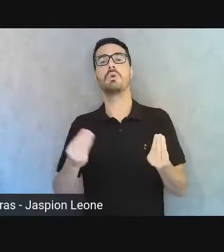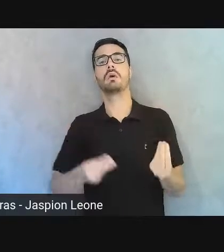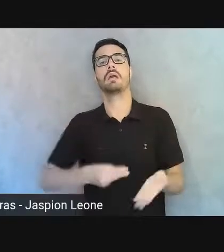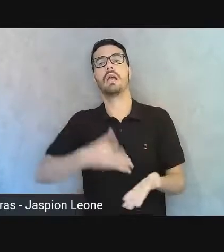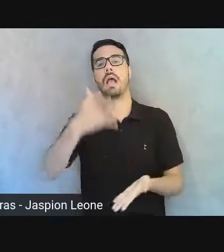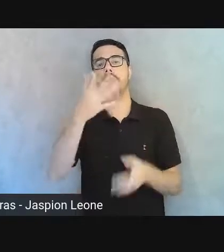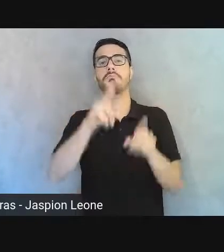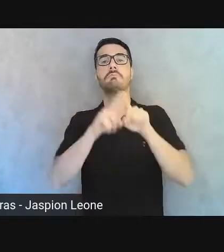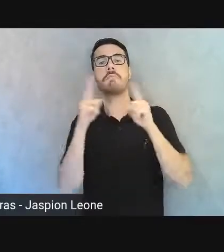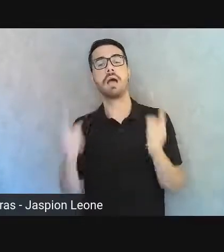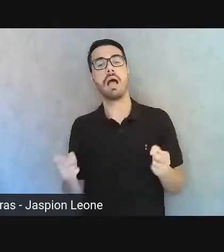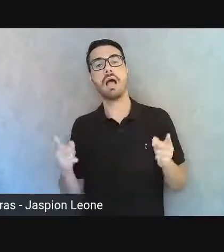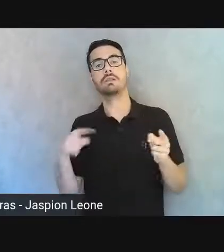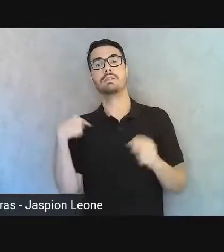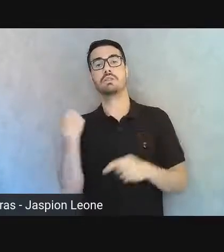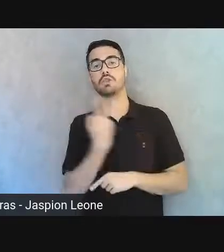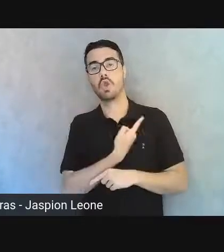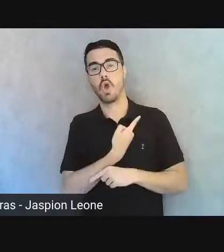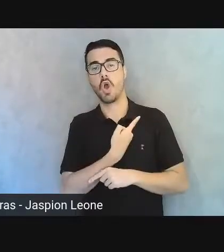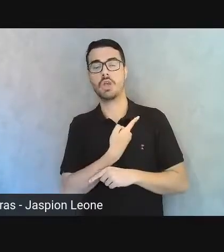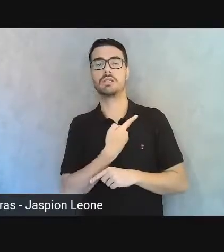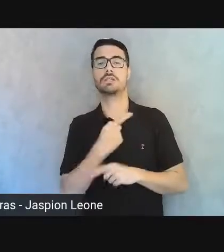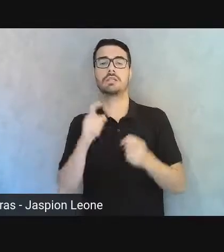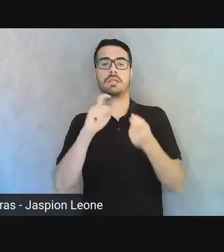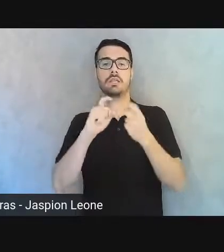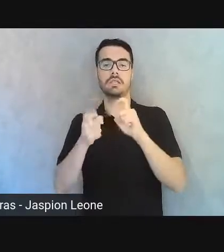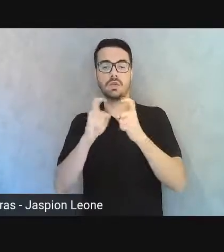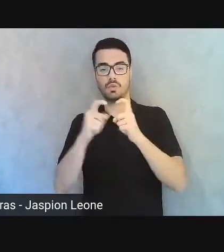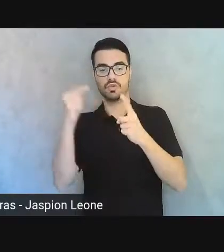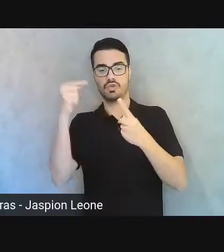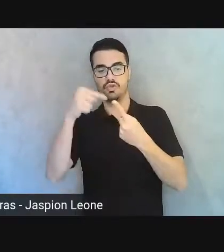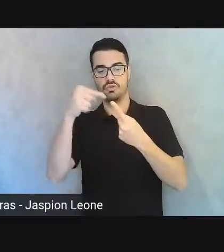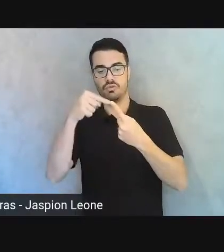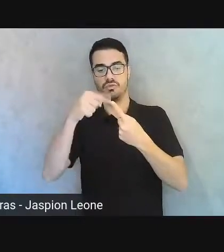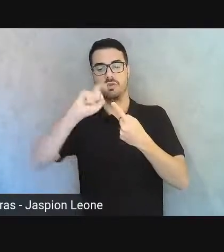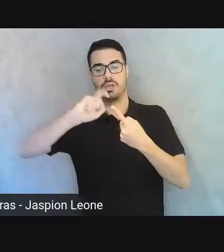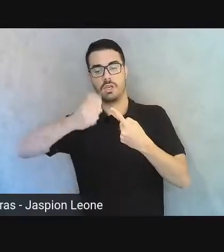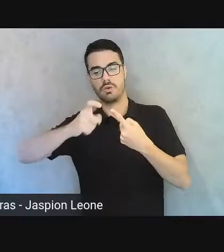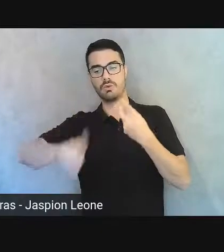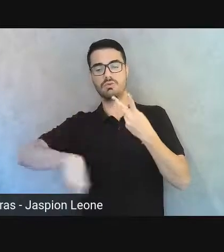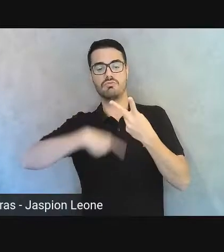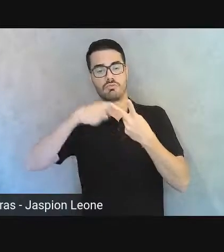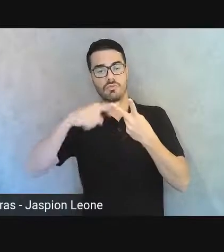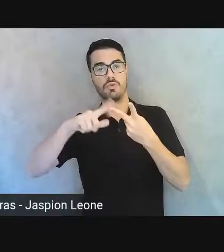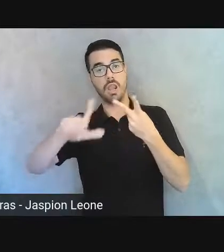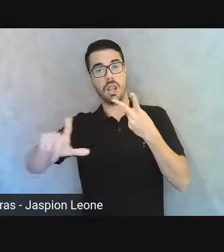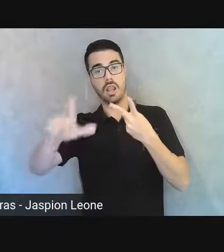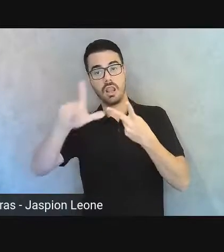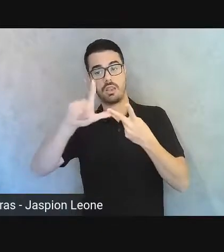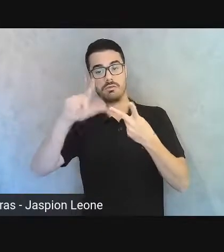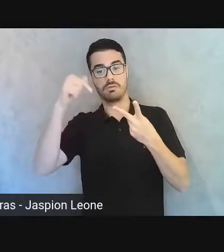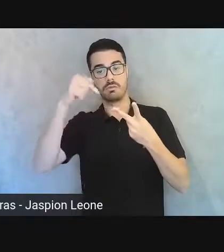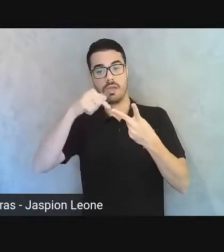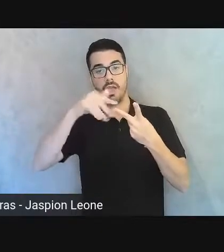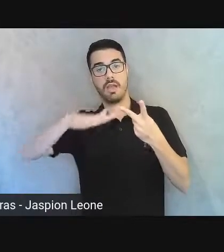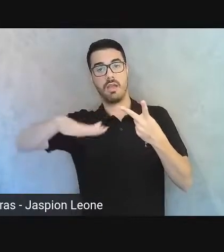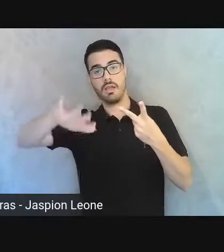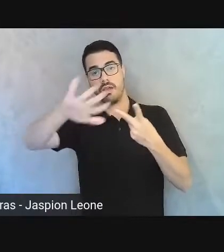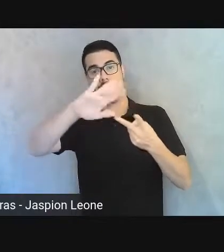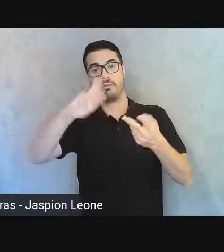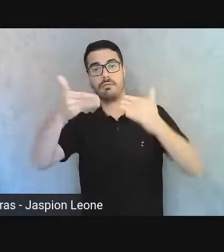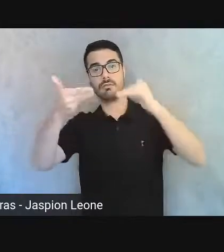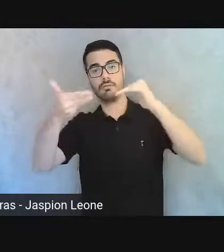nossos sistemas de informação, seja do Executivo, seja do Congresso Nacional, ainda podem evoluir,